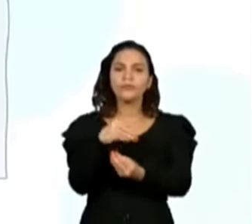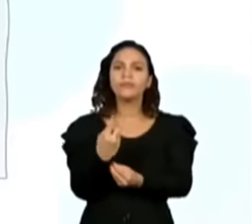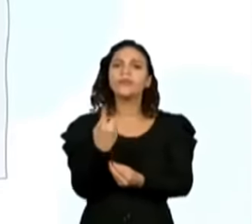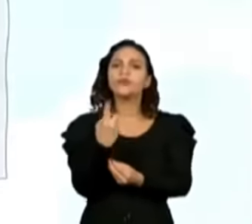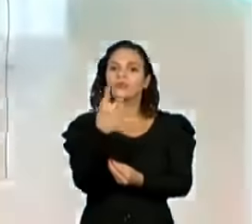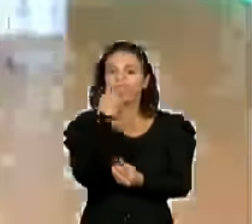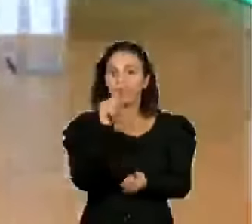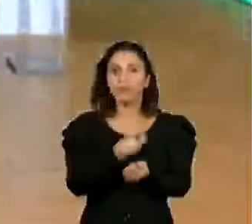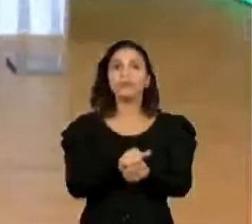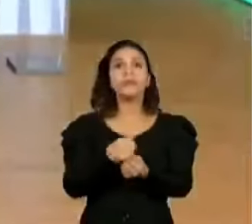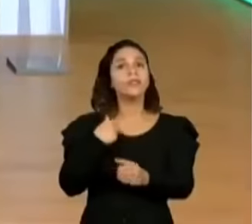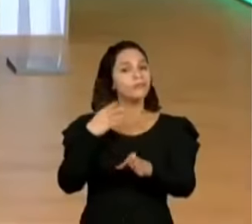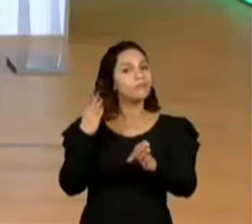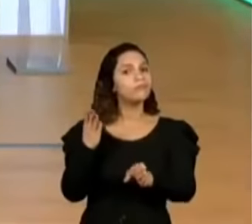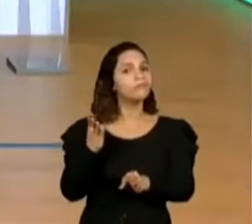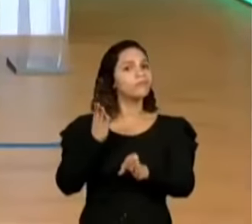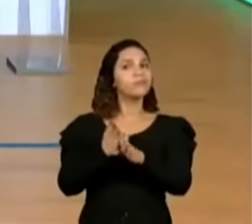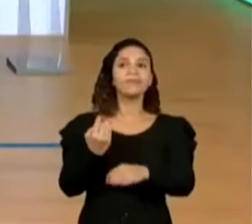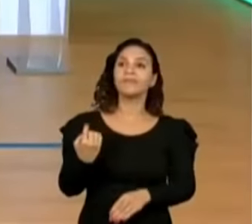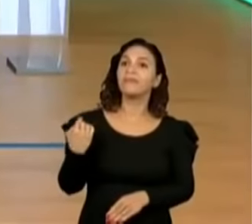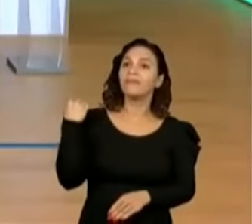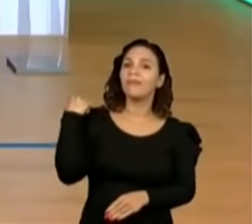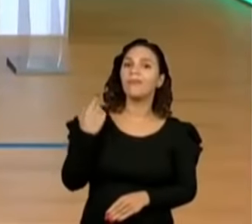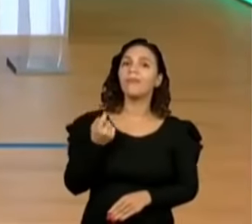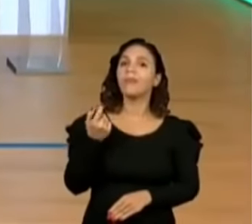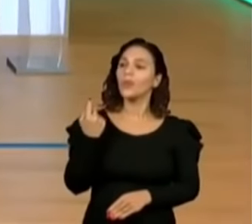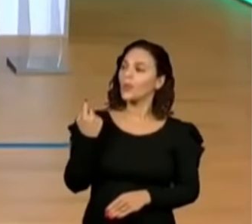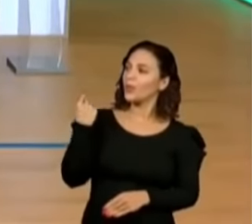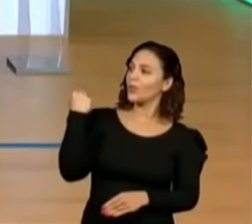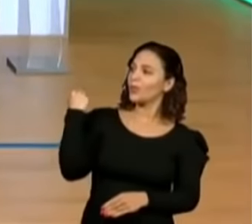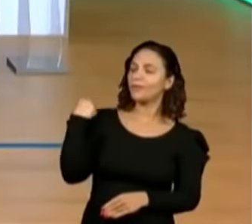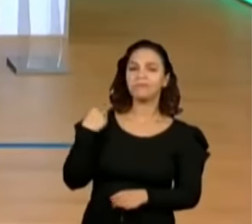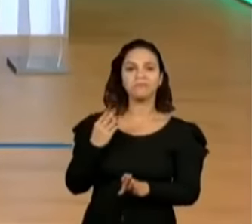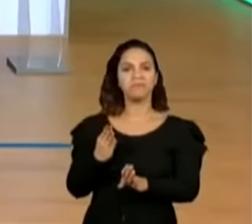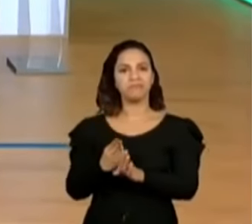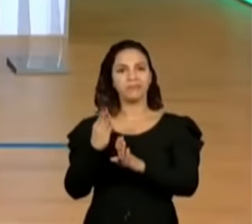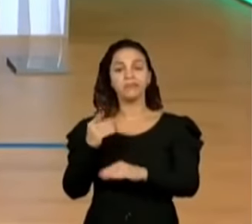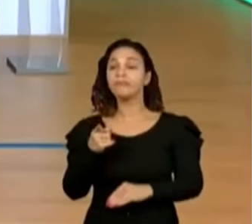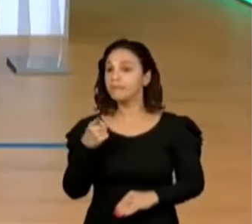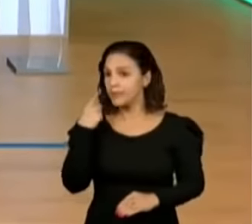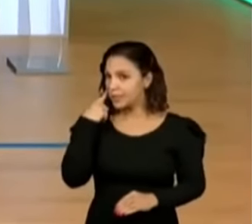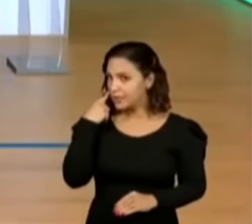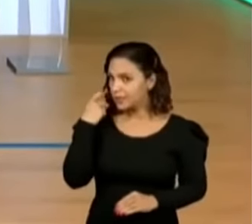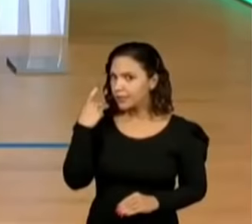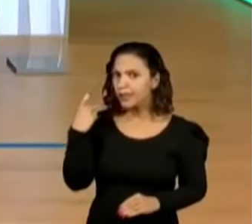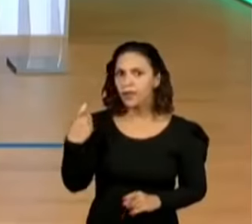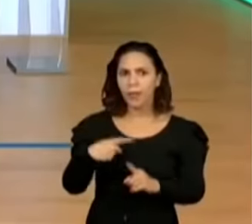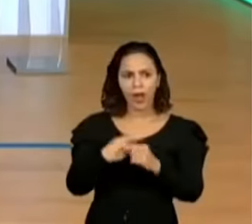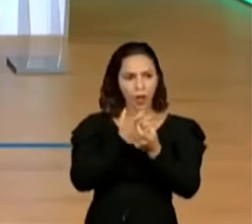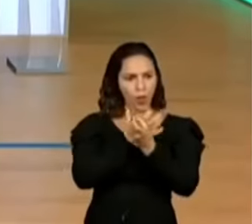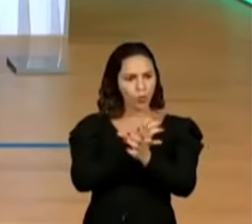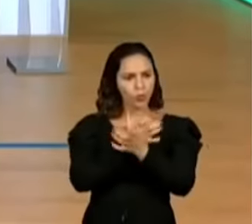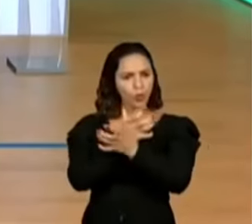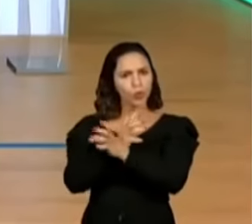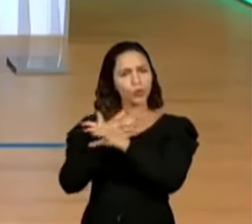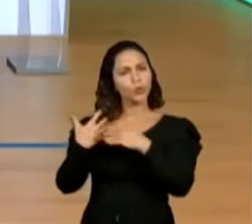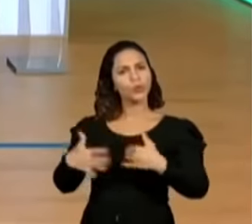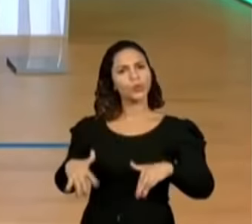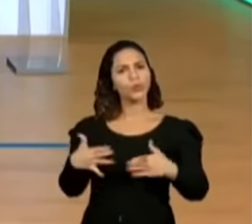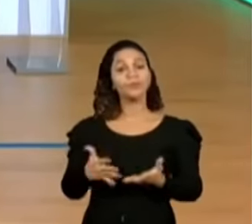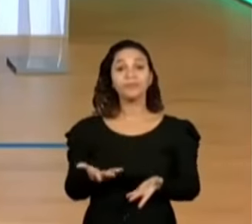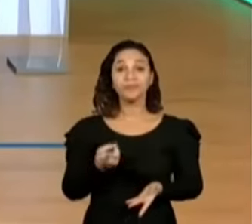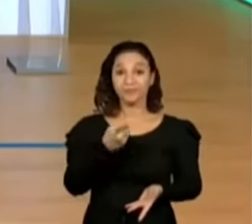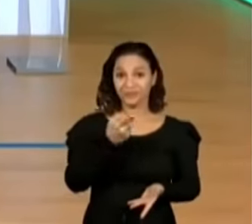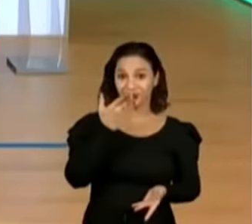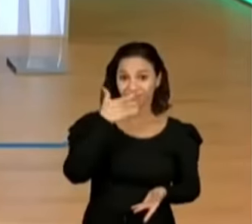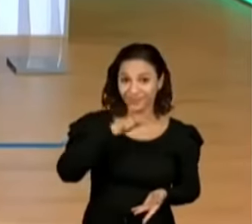Olha, eu descobri recentemente, Pro. Descobri há pouco tempo, mas é interessante, são tantos ossos, não é? Então, uma criança